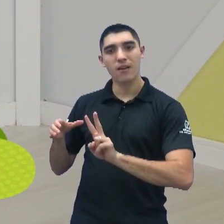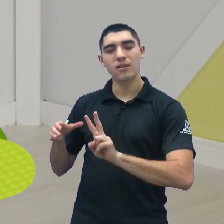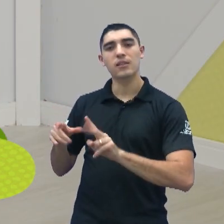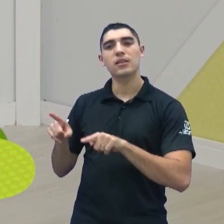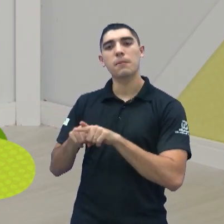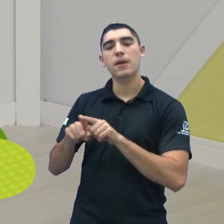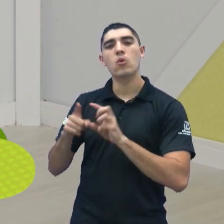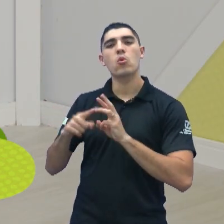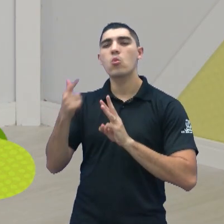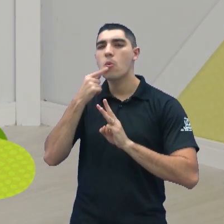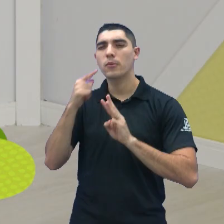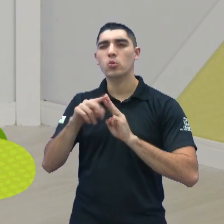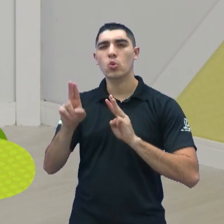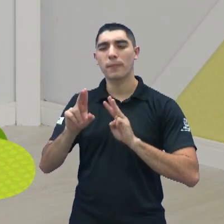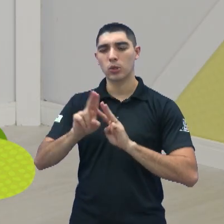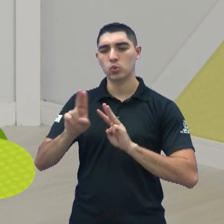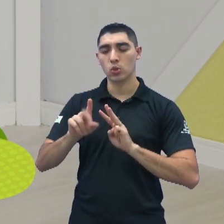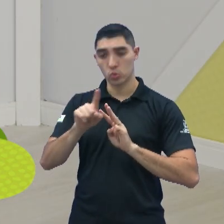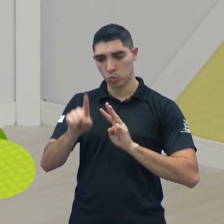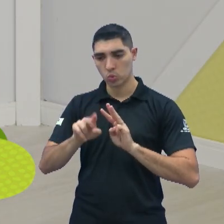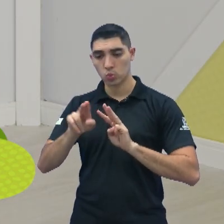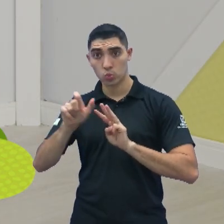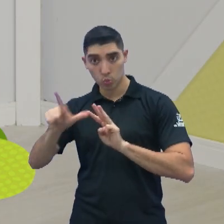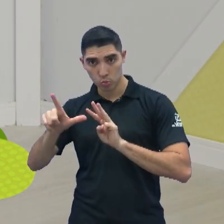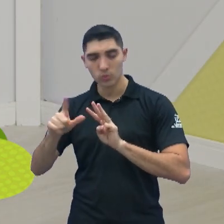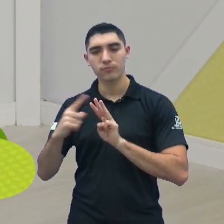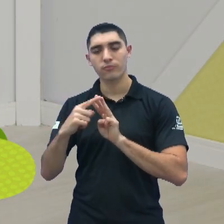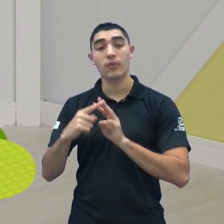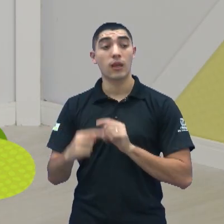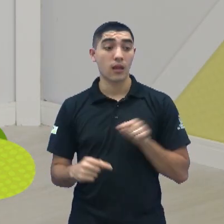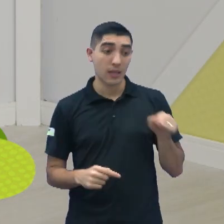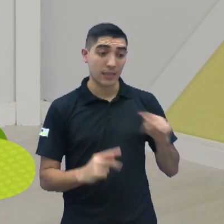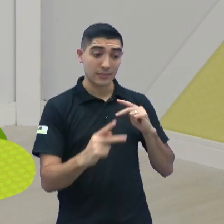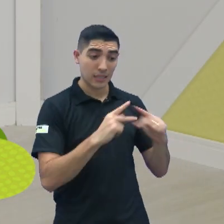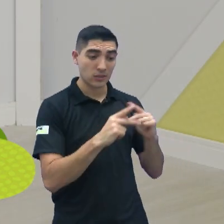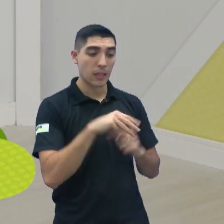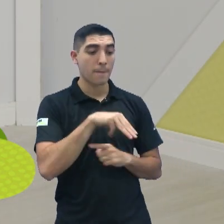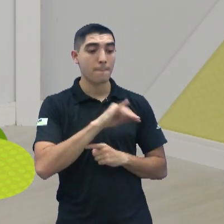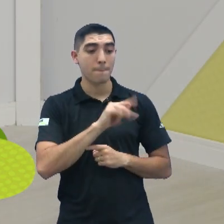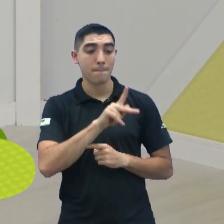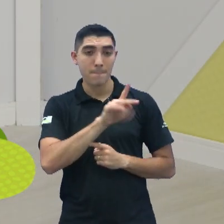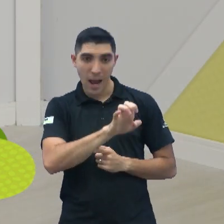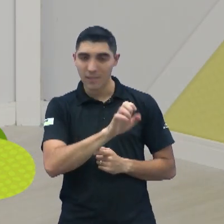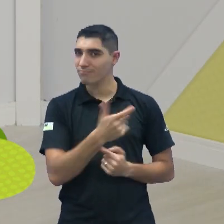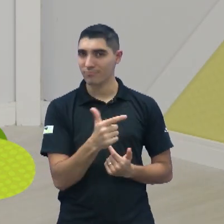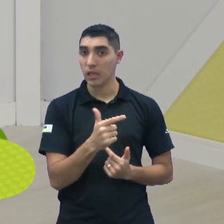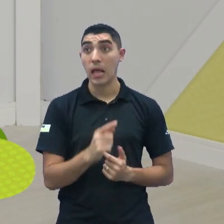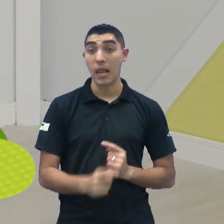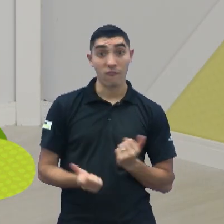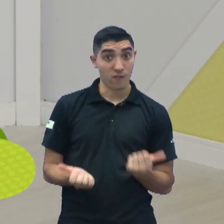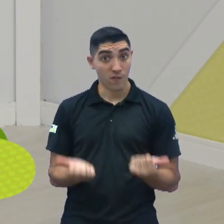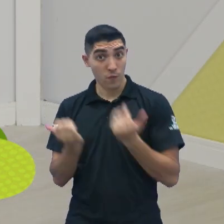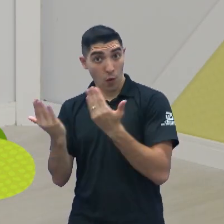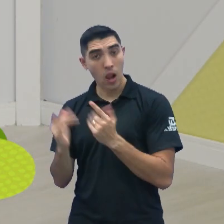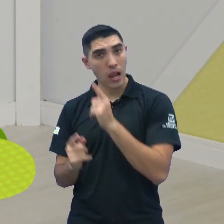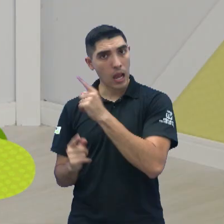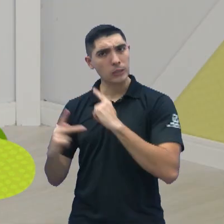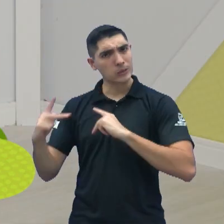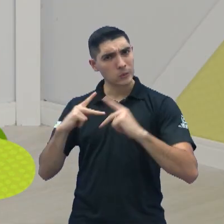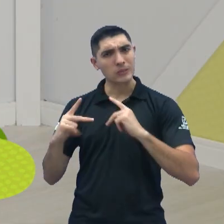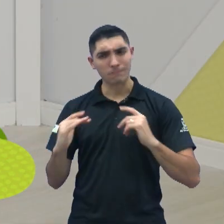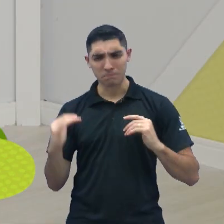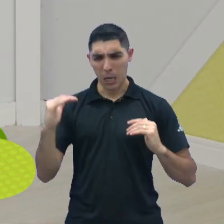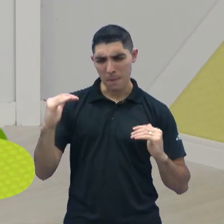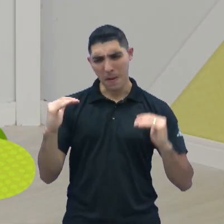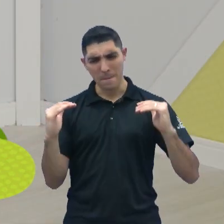jogador que está com virose e não está jogando, e o São José sem o Mike. Lá o jogo foi parelho, o São José começou mal, mas depois encostou,